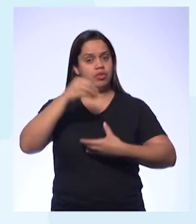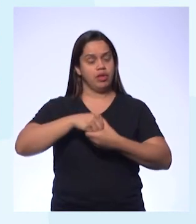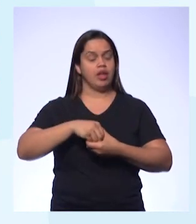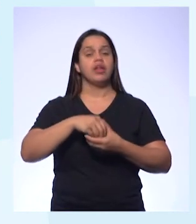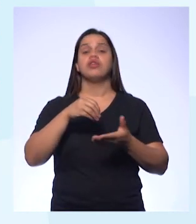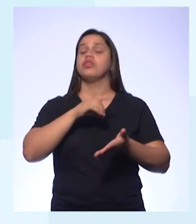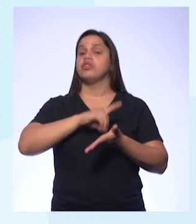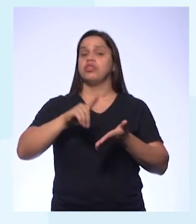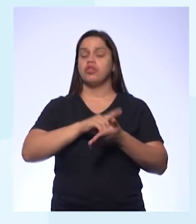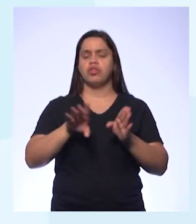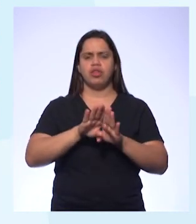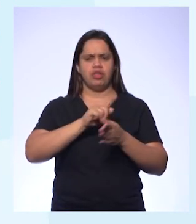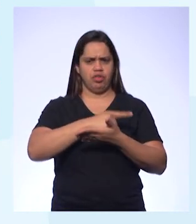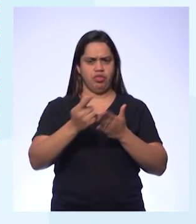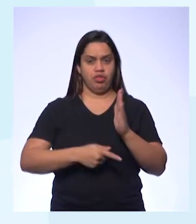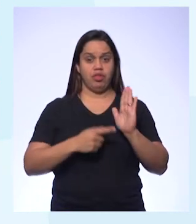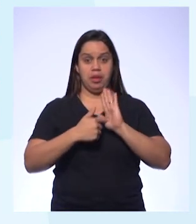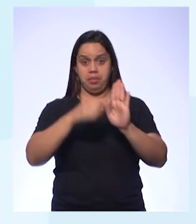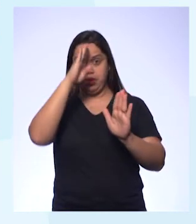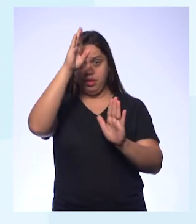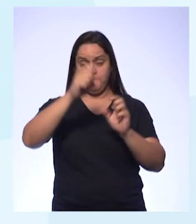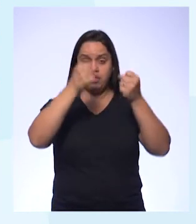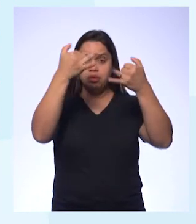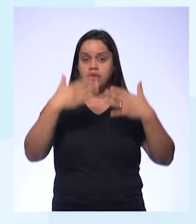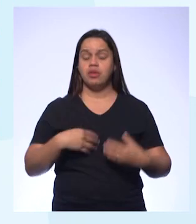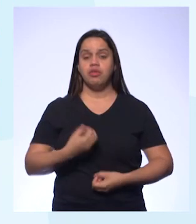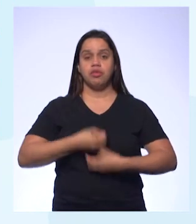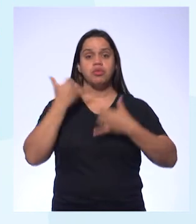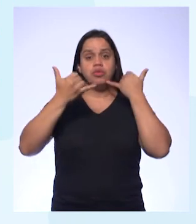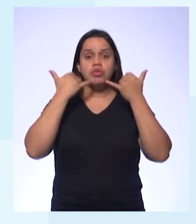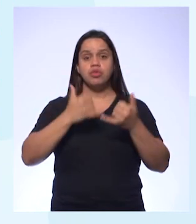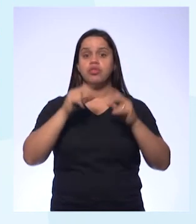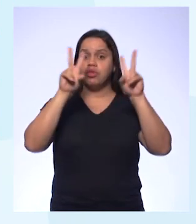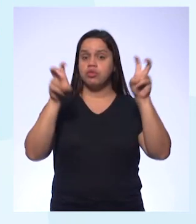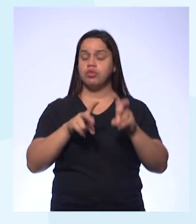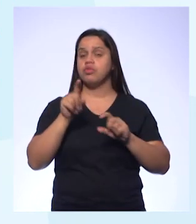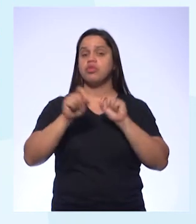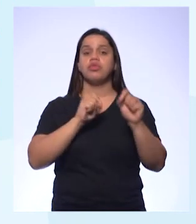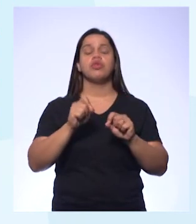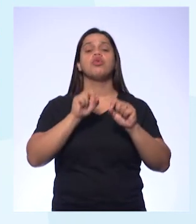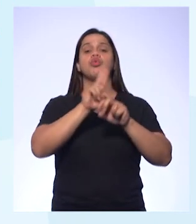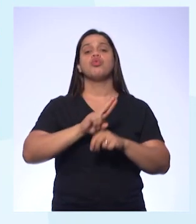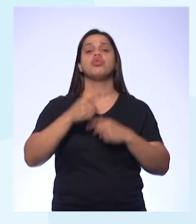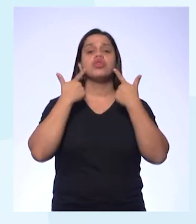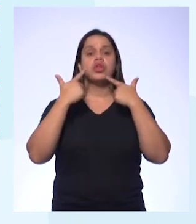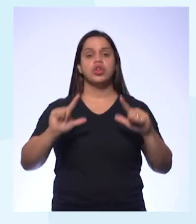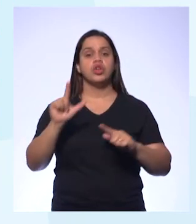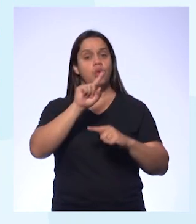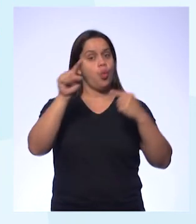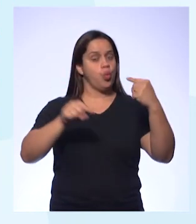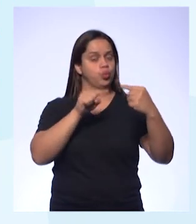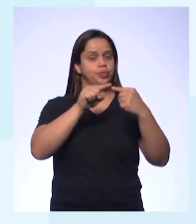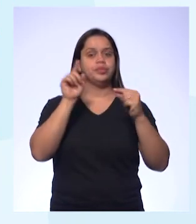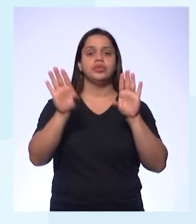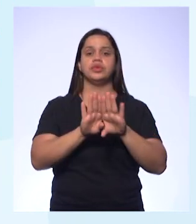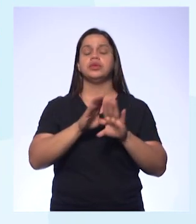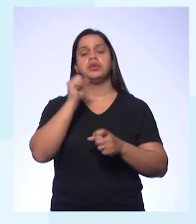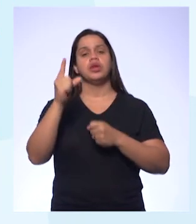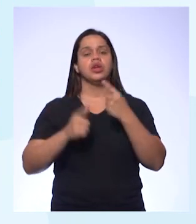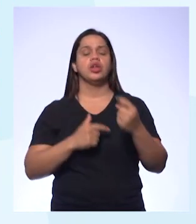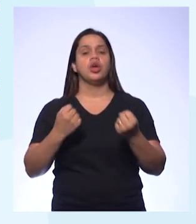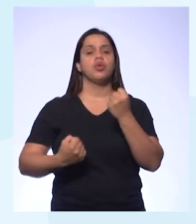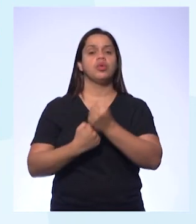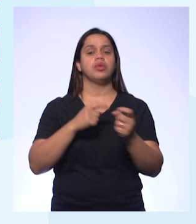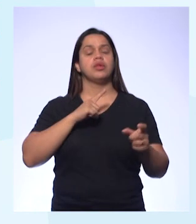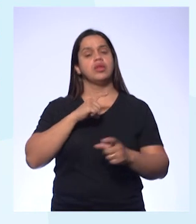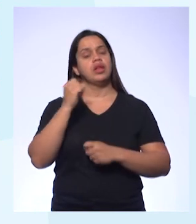como principal função apresentar definições e informações sobre determinado assunto, por meio de linguagem objetiva e em alguns suportes